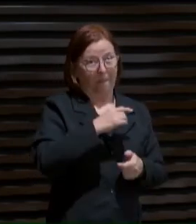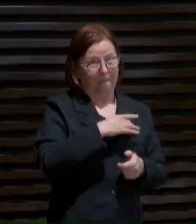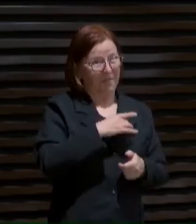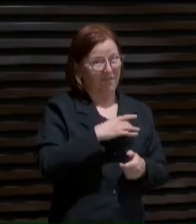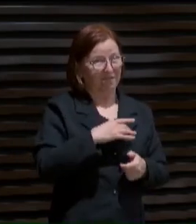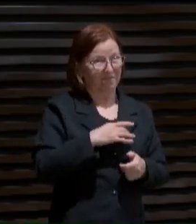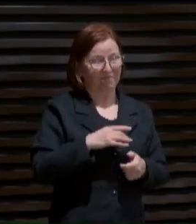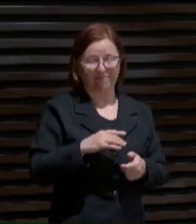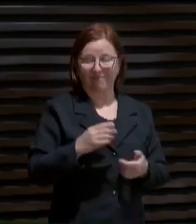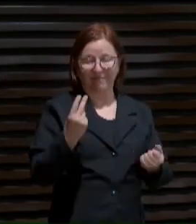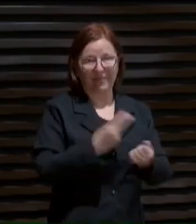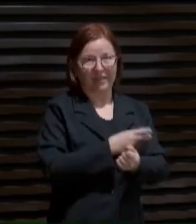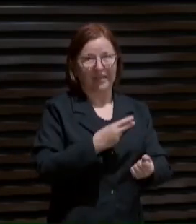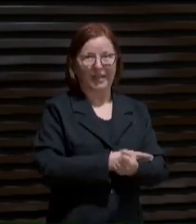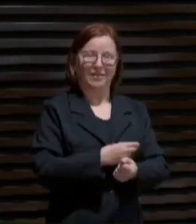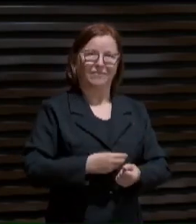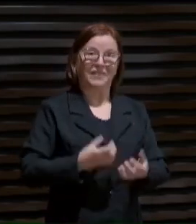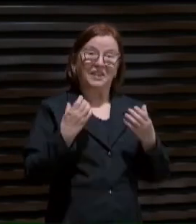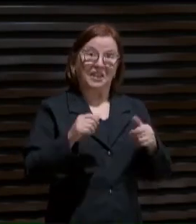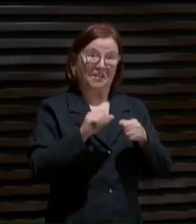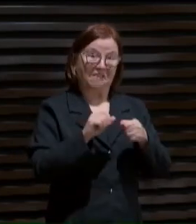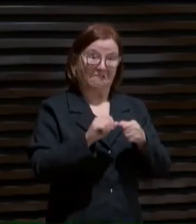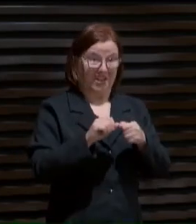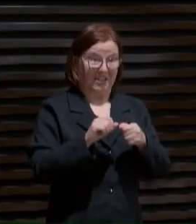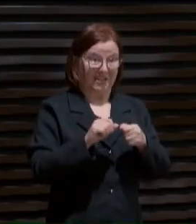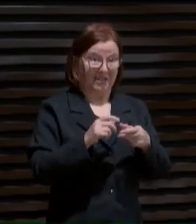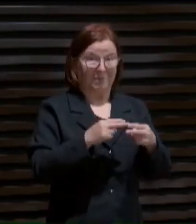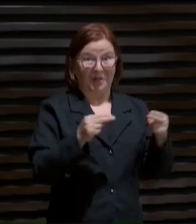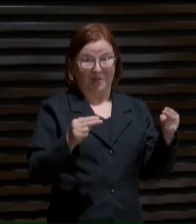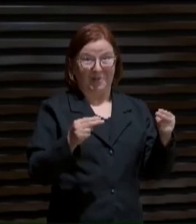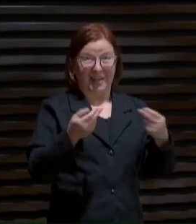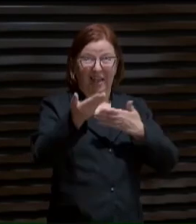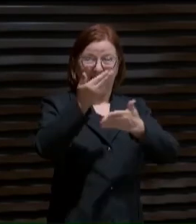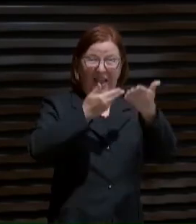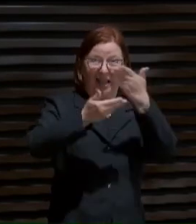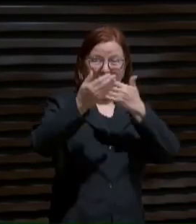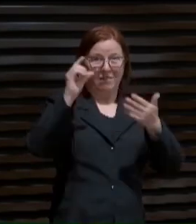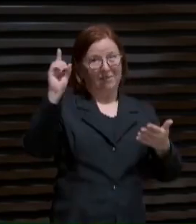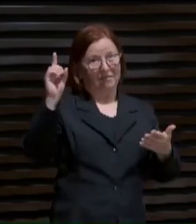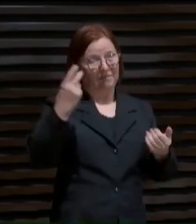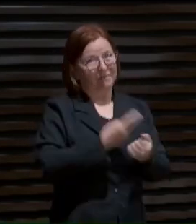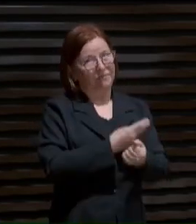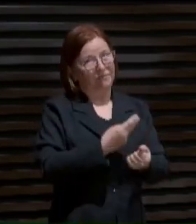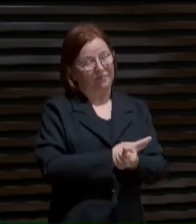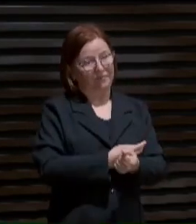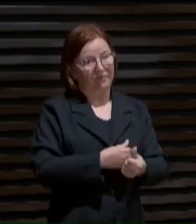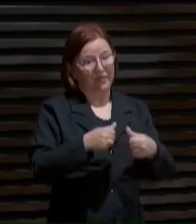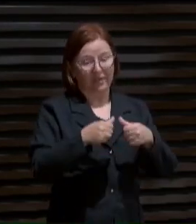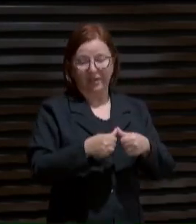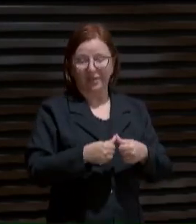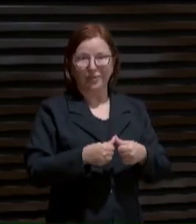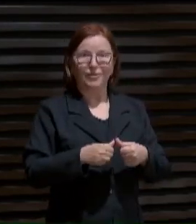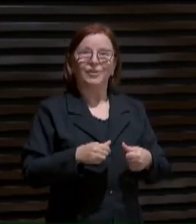Divino quero fazer alguma coisa para que Deus de algo de volta e isso é um tipo de adoração